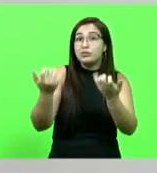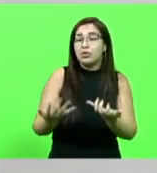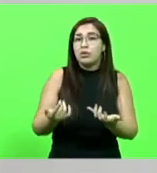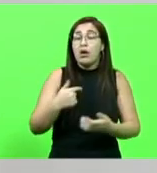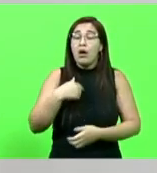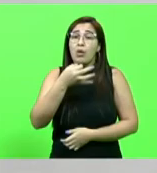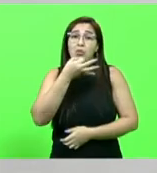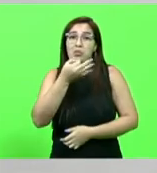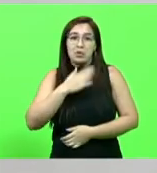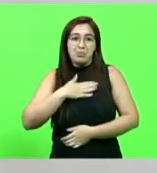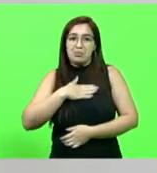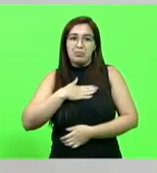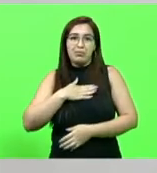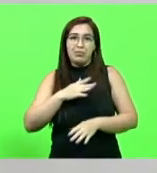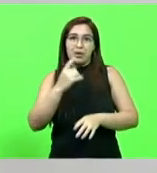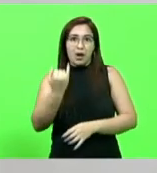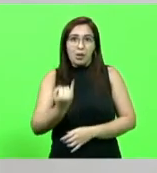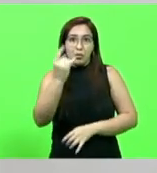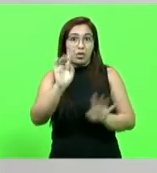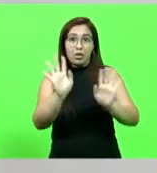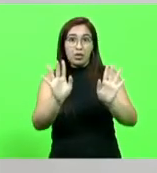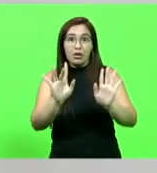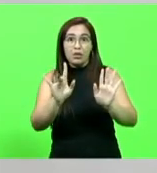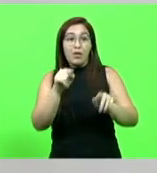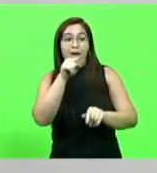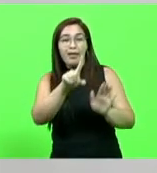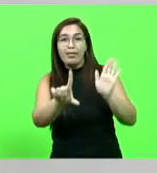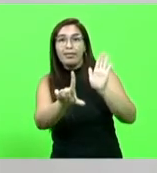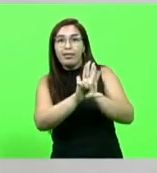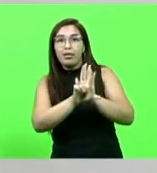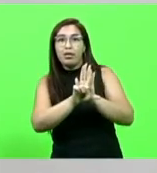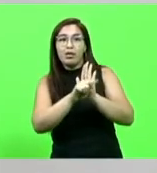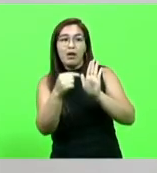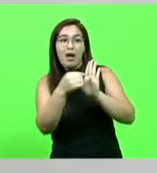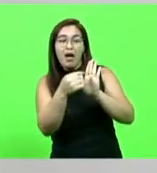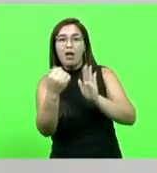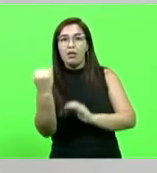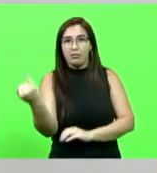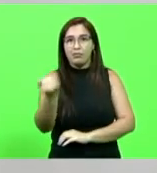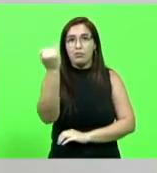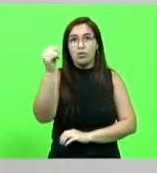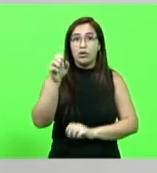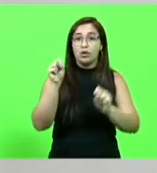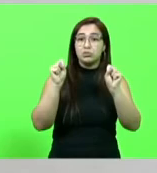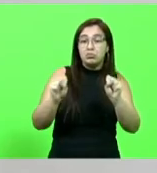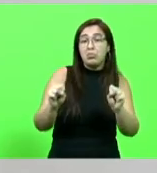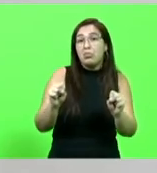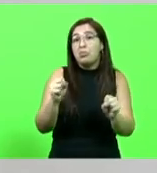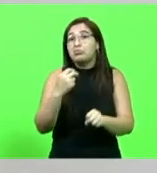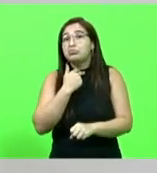não vale nada, o que vale é a legislação feita pelos legisladores, se é possível ou não é.